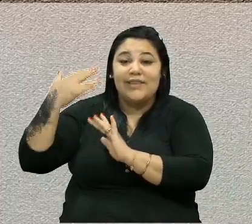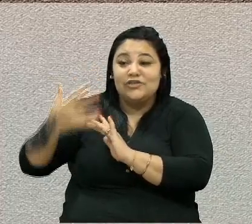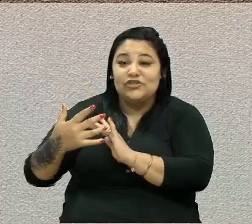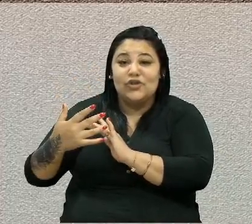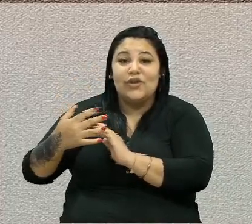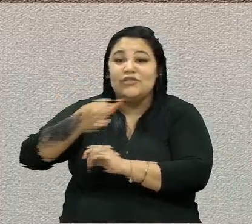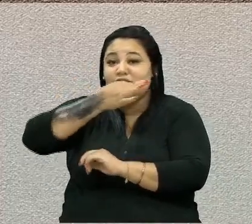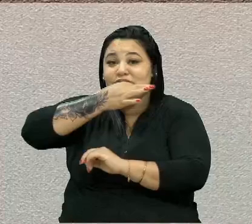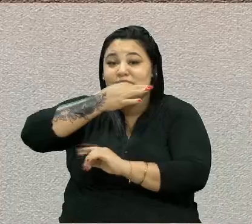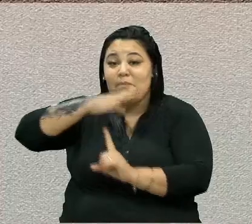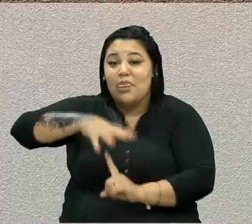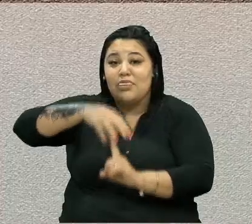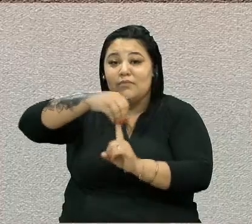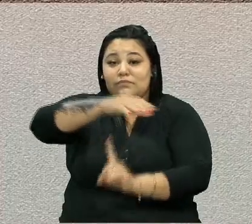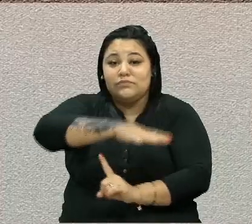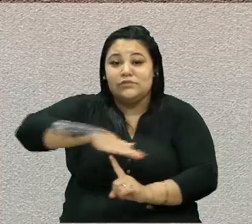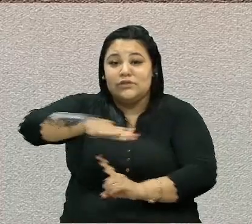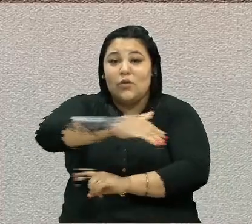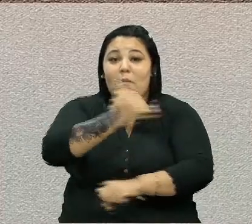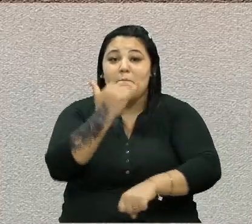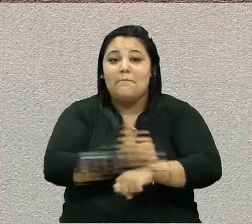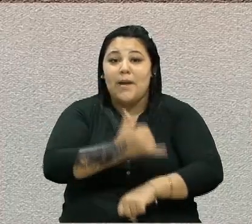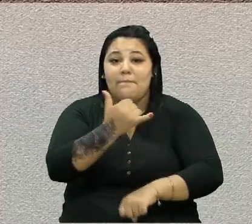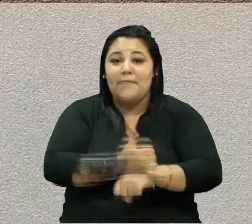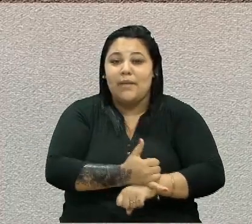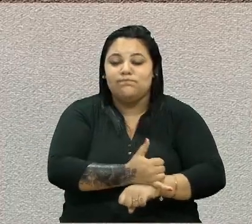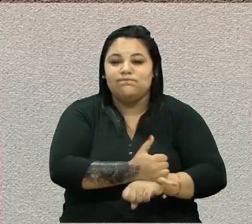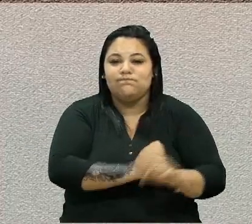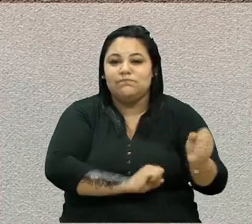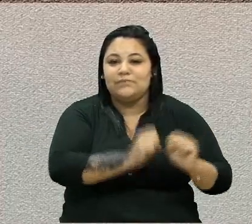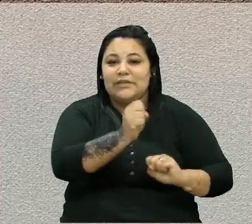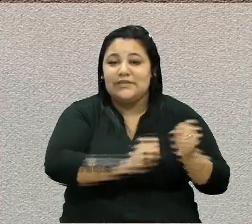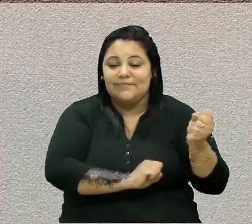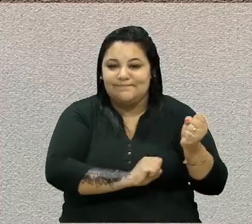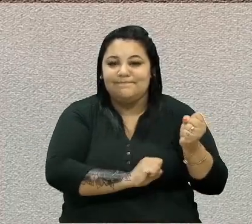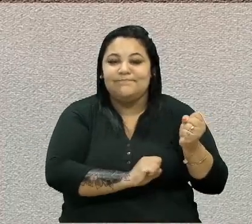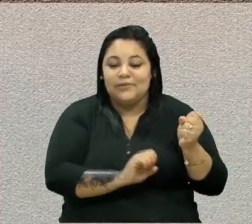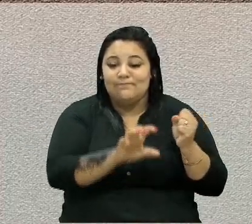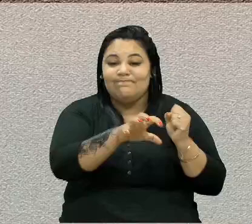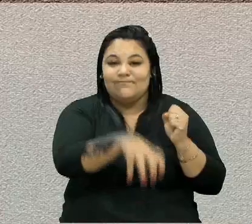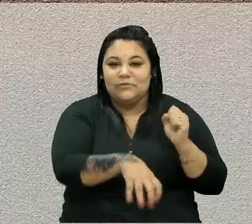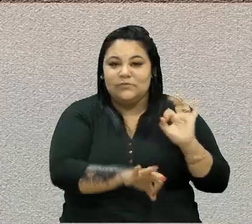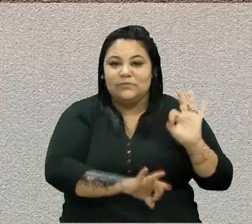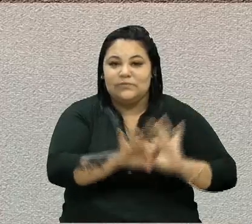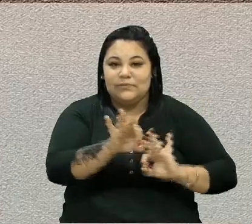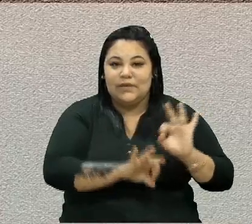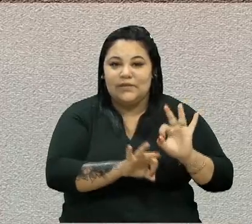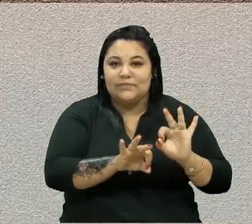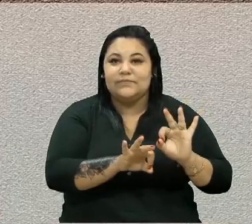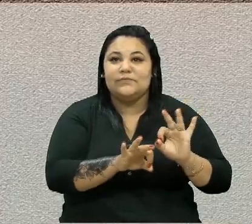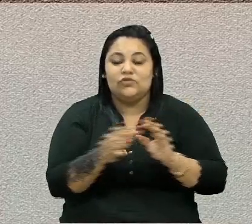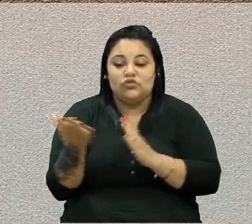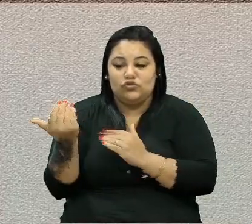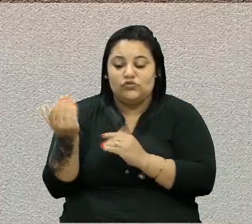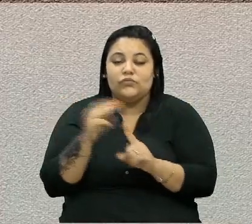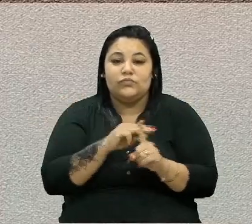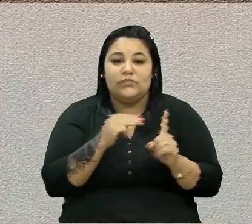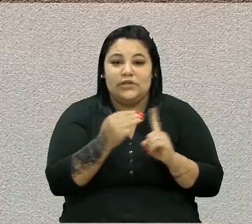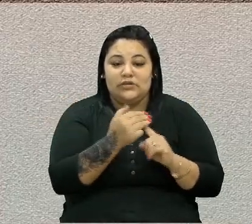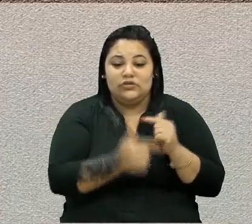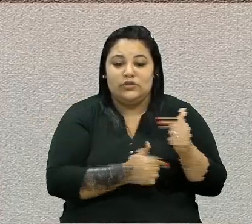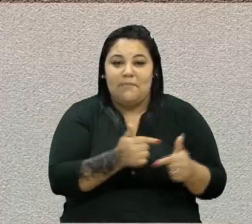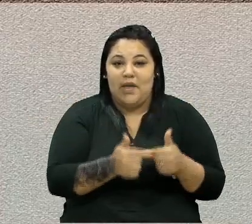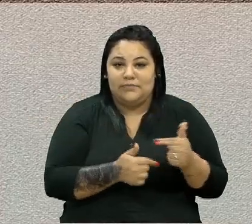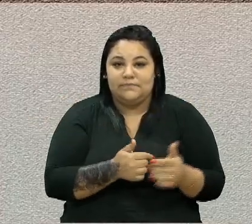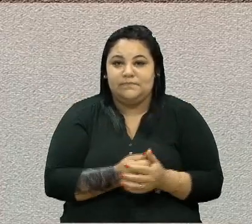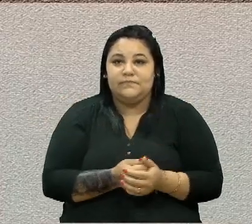no setor metalmecânico, um setor que prepara a população, prepara a juventude para o mercado de trabalho.